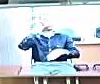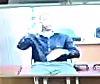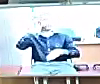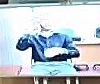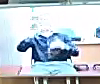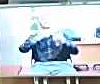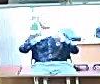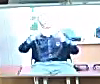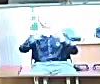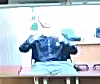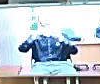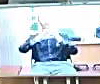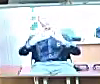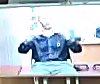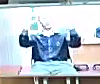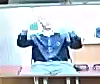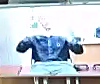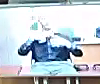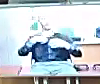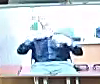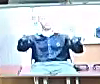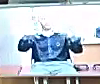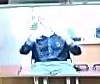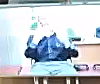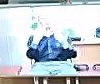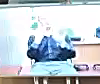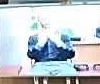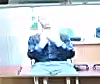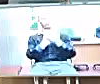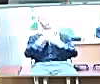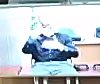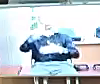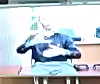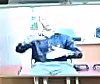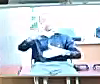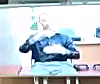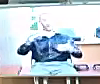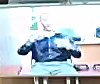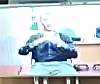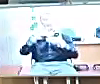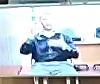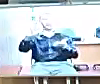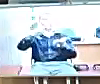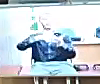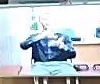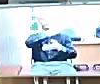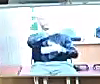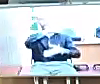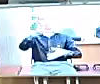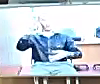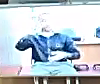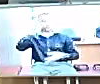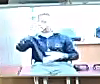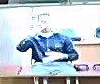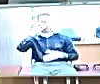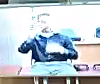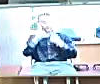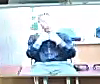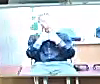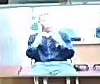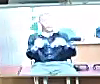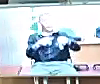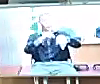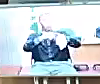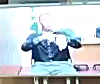do evento localizado na escola do legislativo até as 10 horas da manhã de cada dia lembrando que as atividades iniciam se às 9